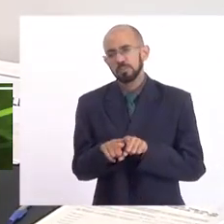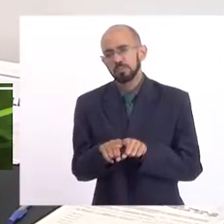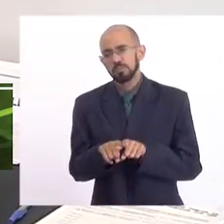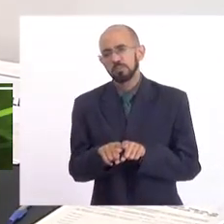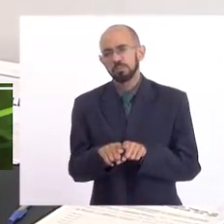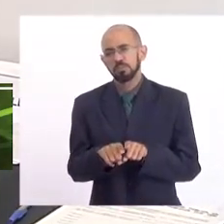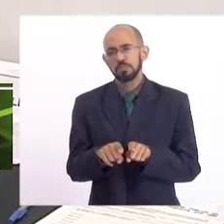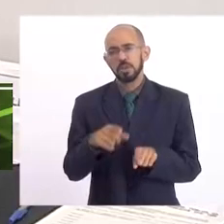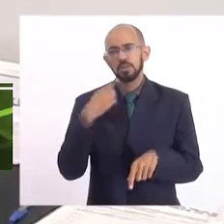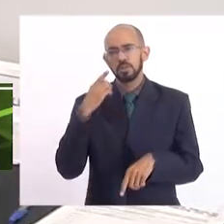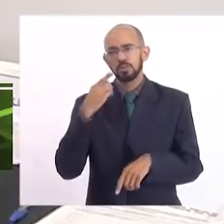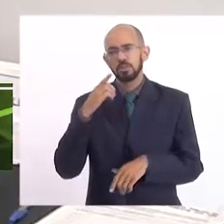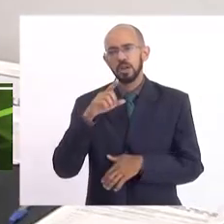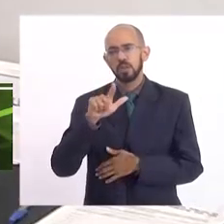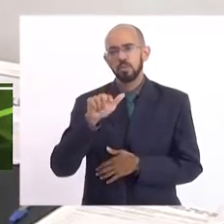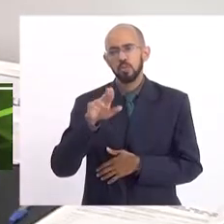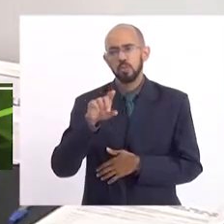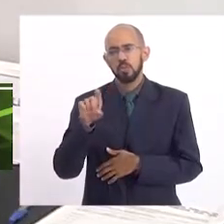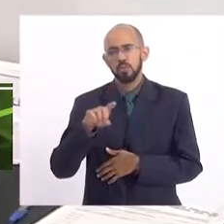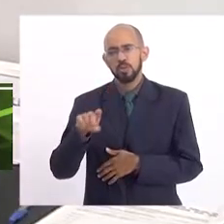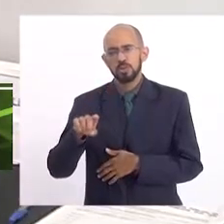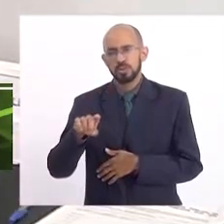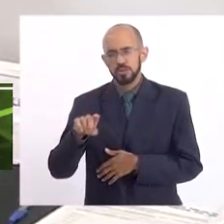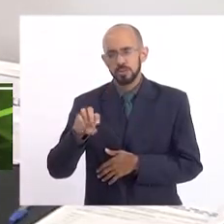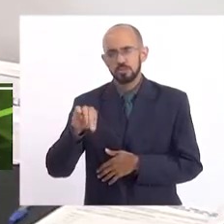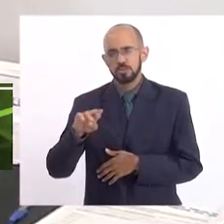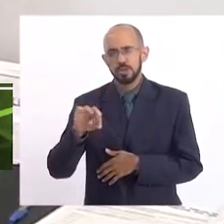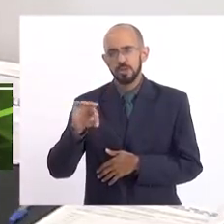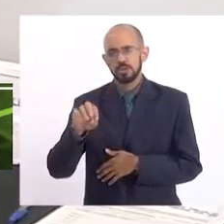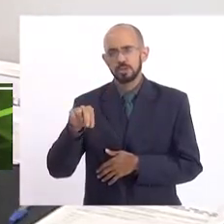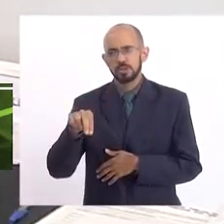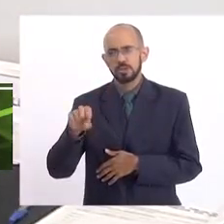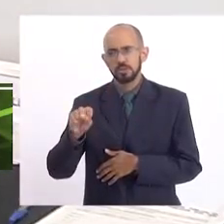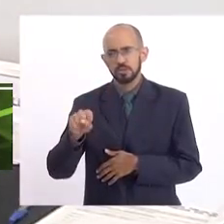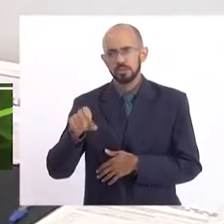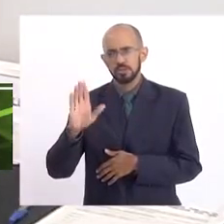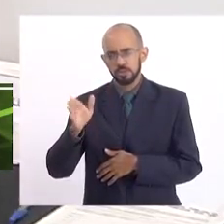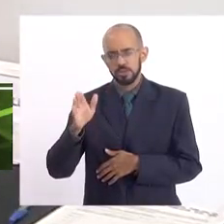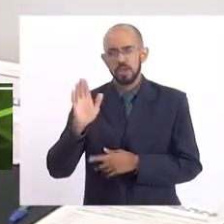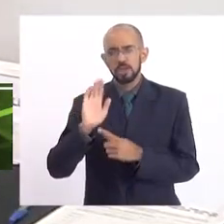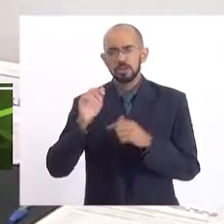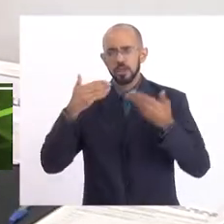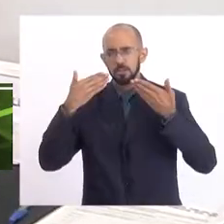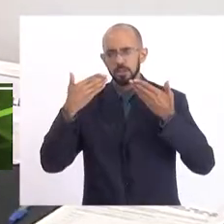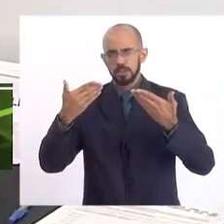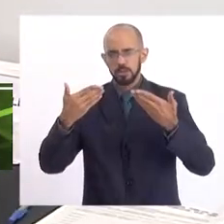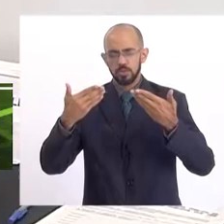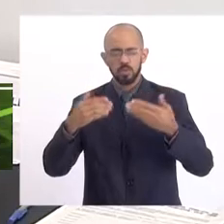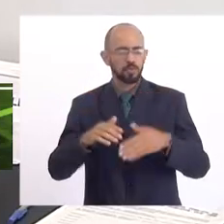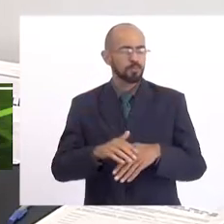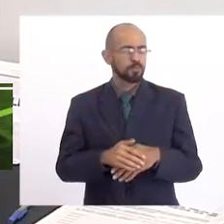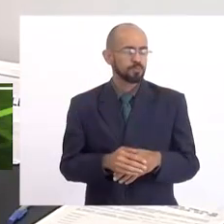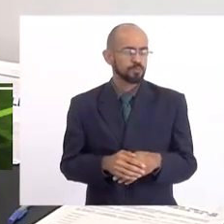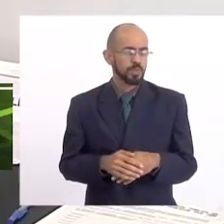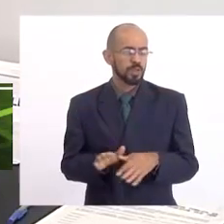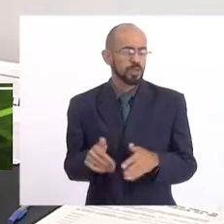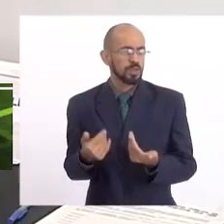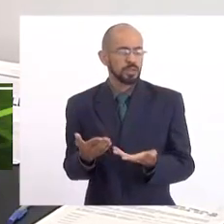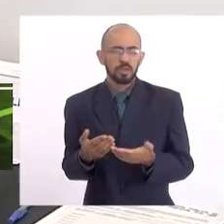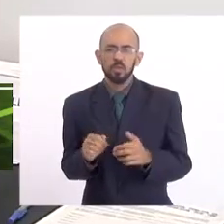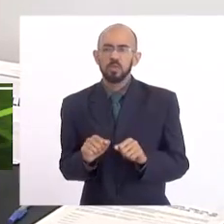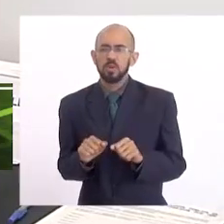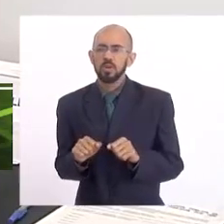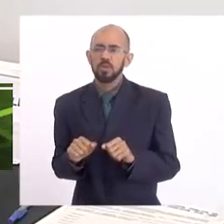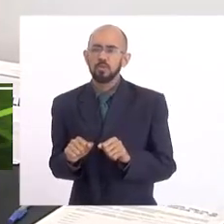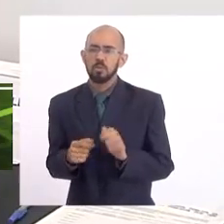Martins dispensa, que o senhor já fez as apresentações, né? É do coração, é do coração. É. Então, assim, eu vou só fazer assim, trazer